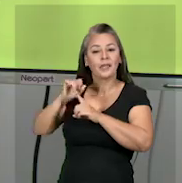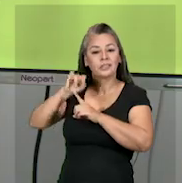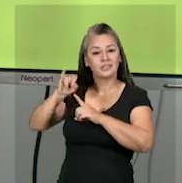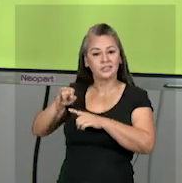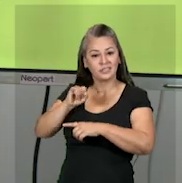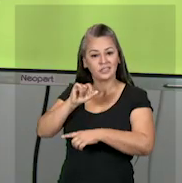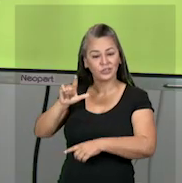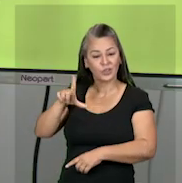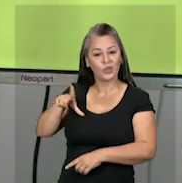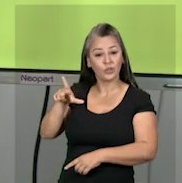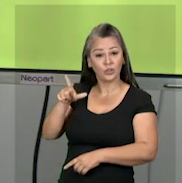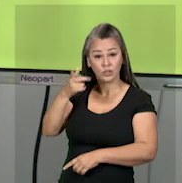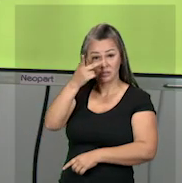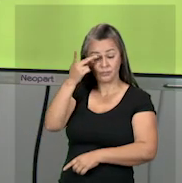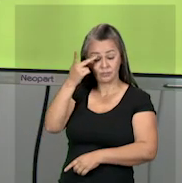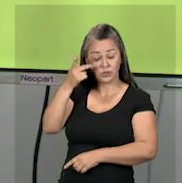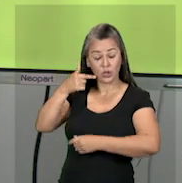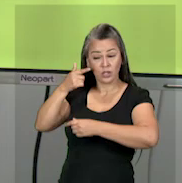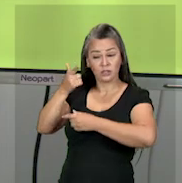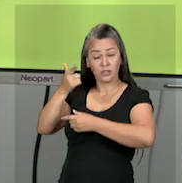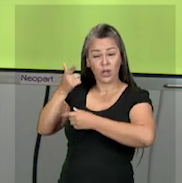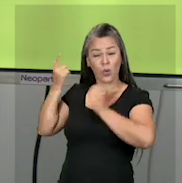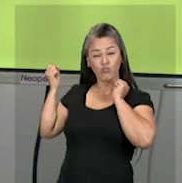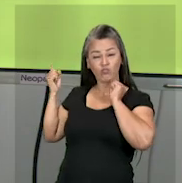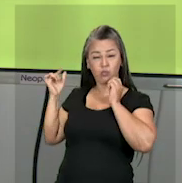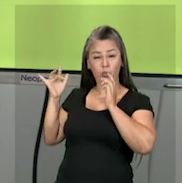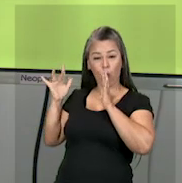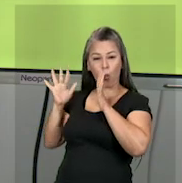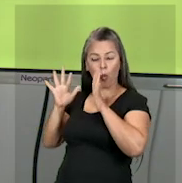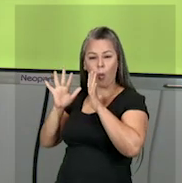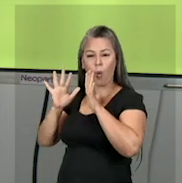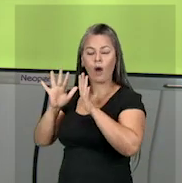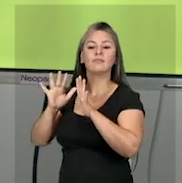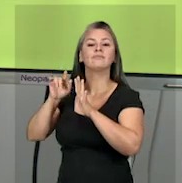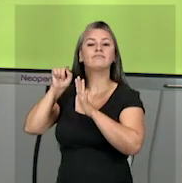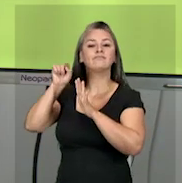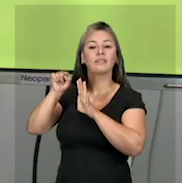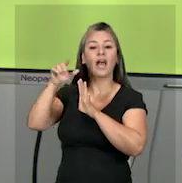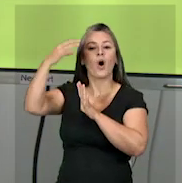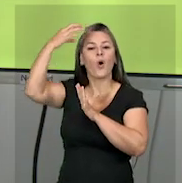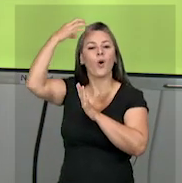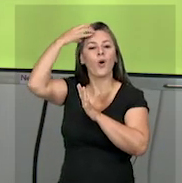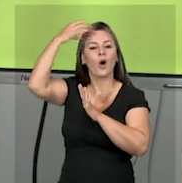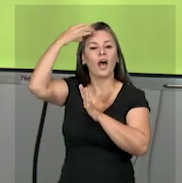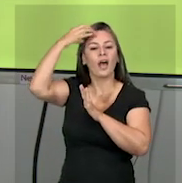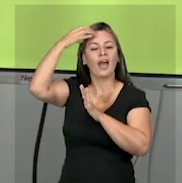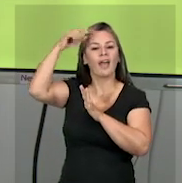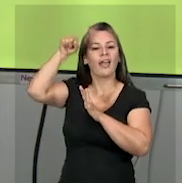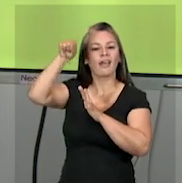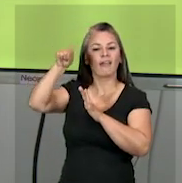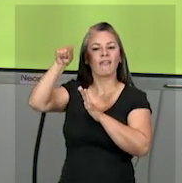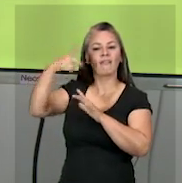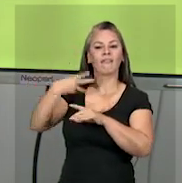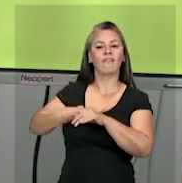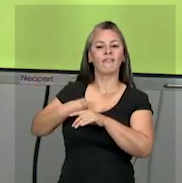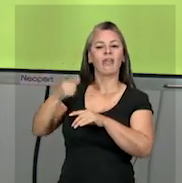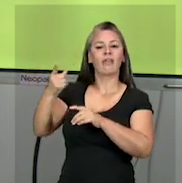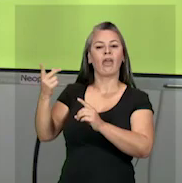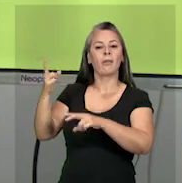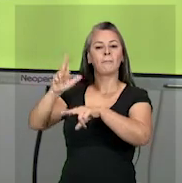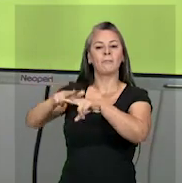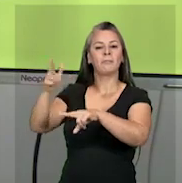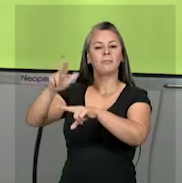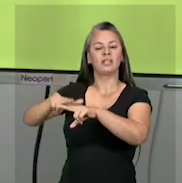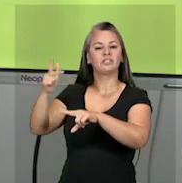invadem essa fortificação, que era o símbolo do regime absolutista, onde o rei prendia os opositores políticos na França